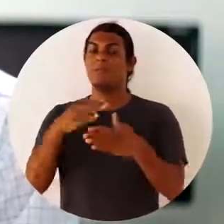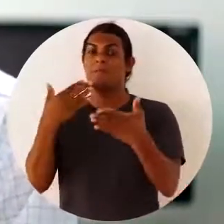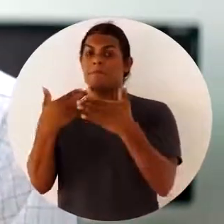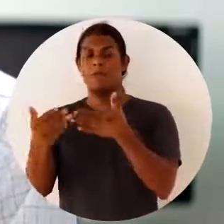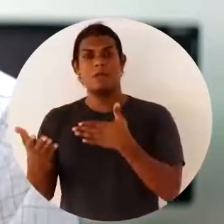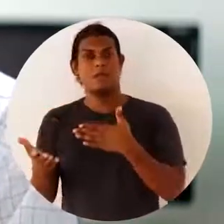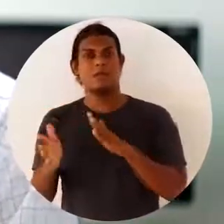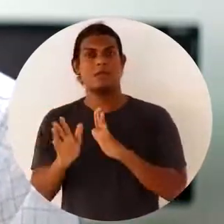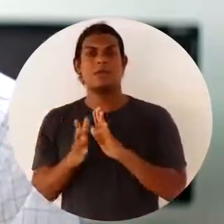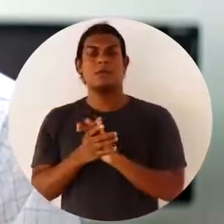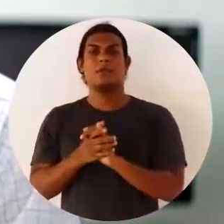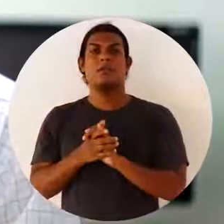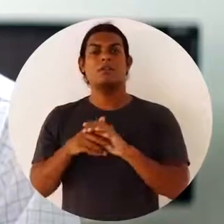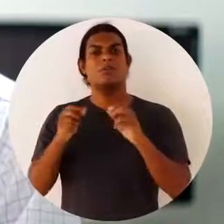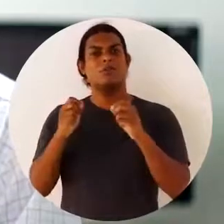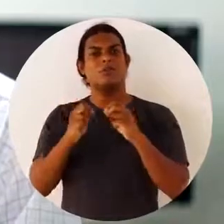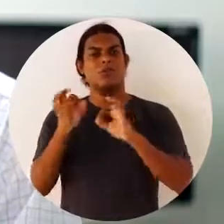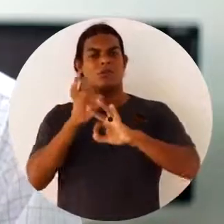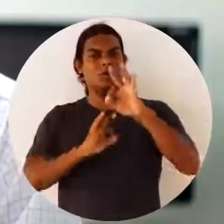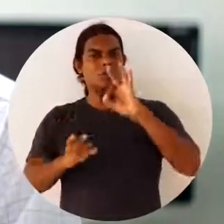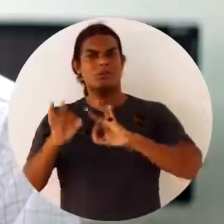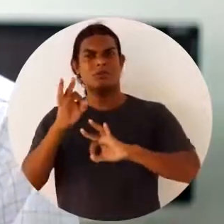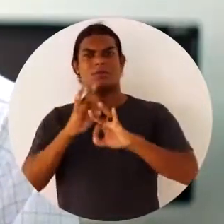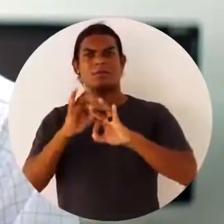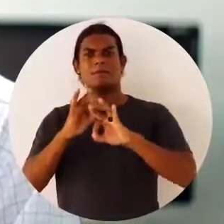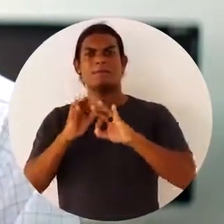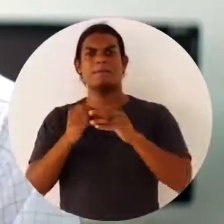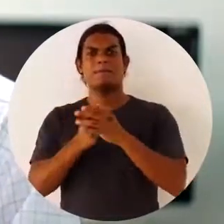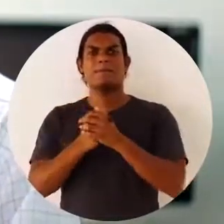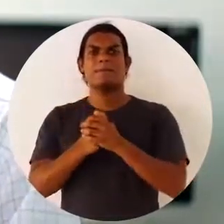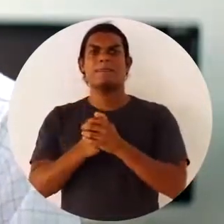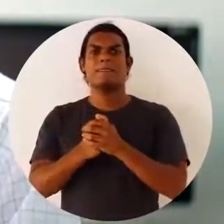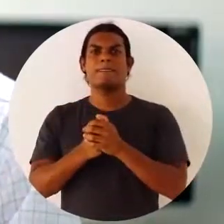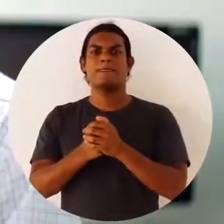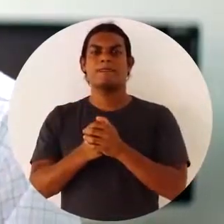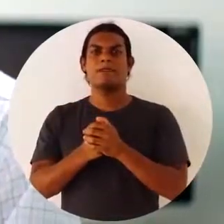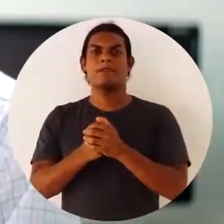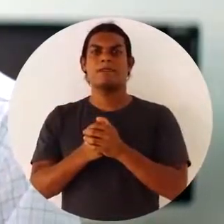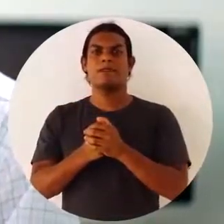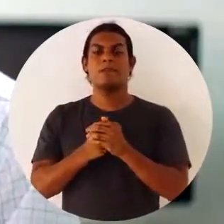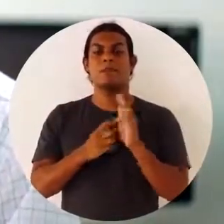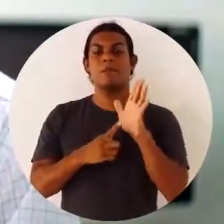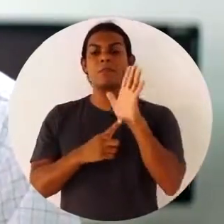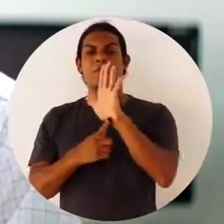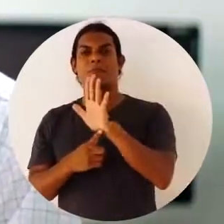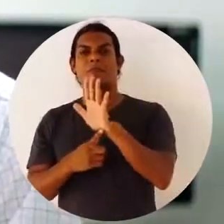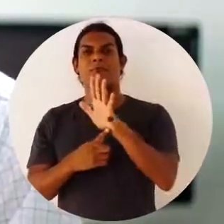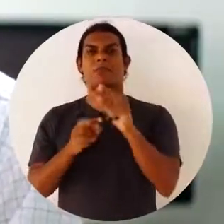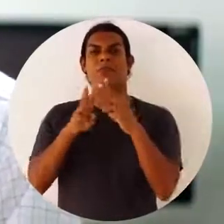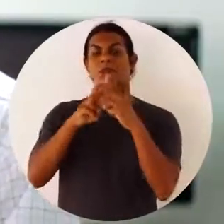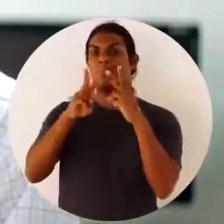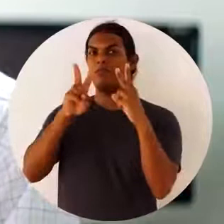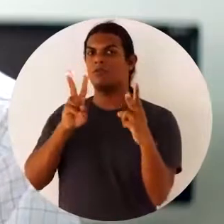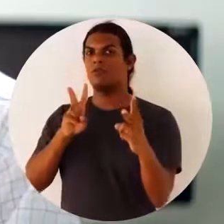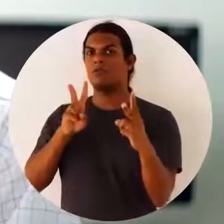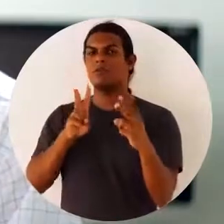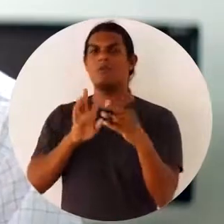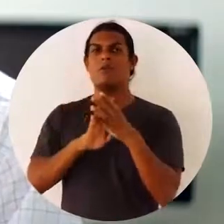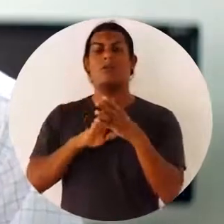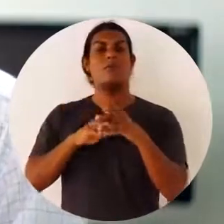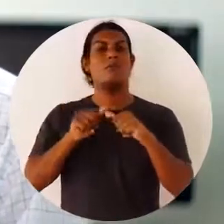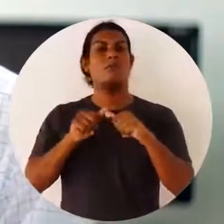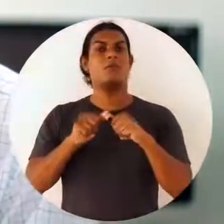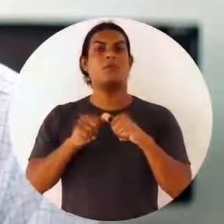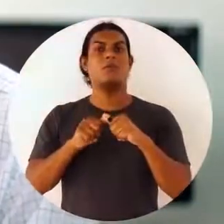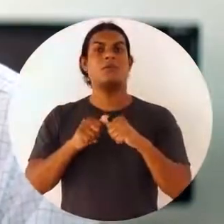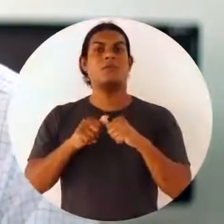escanear, editar, tornar a imagem melhor e a partir disso tornar disponível no ambiente virtual, é uma mudança